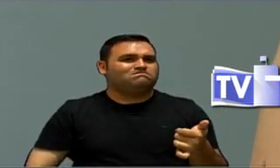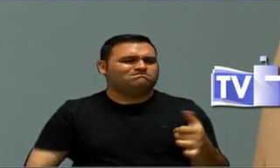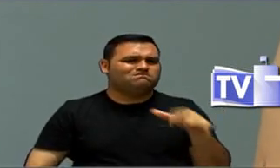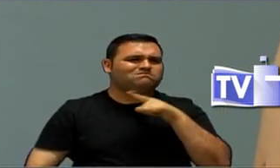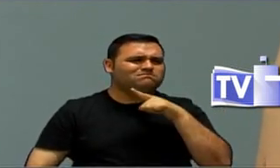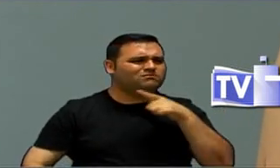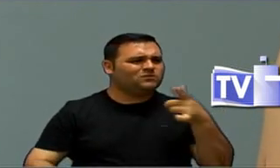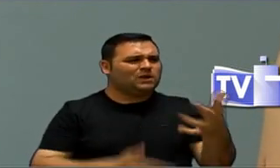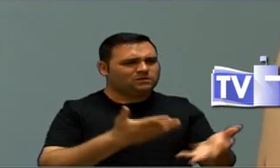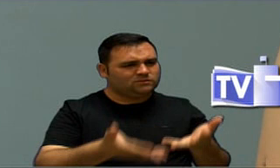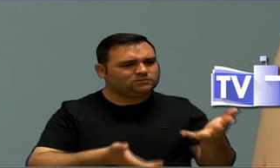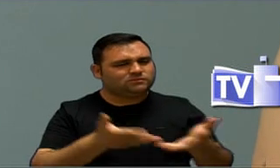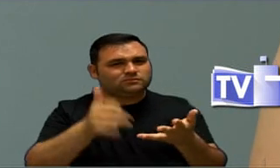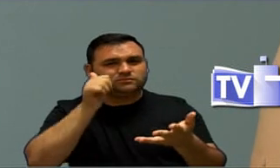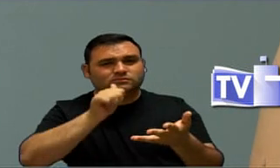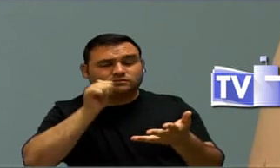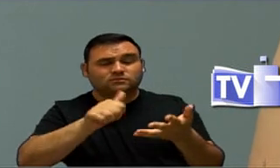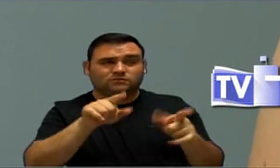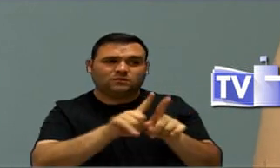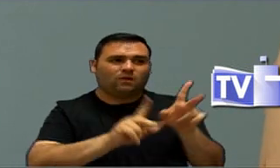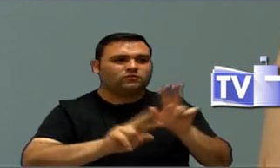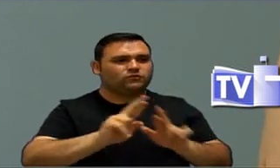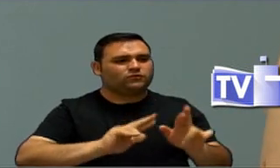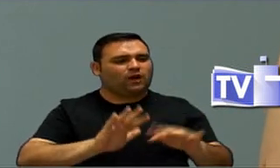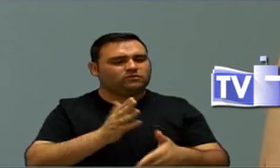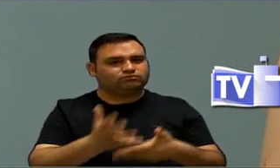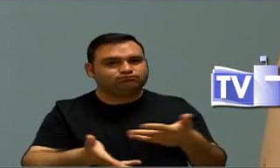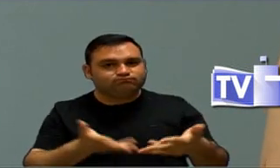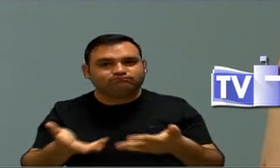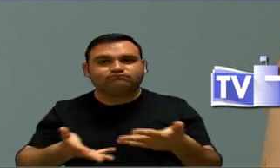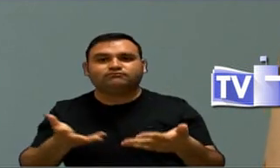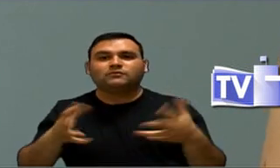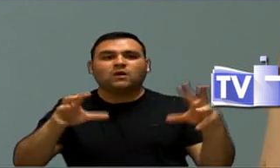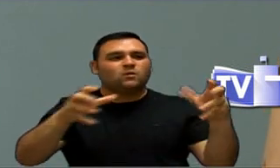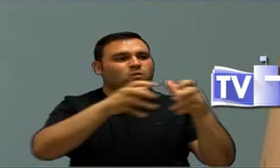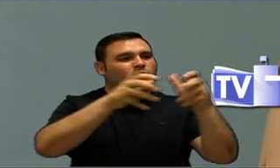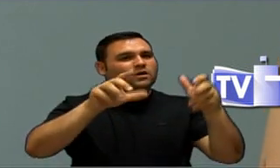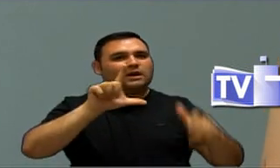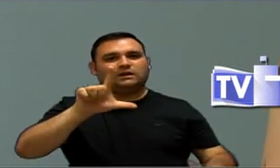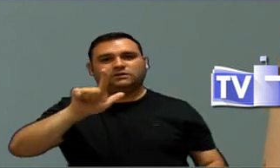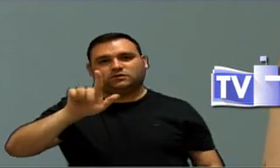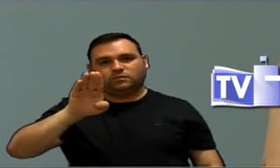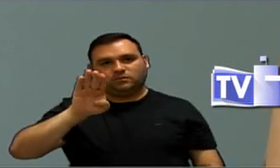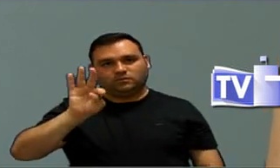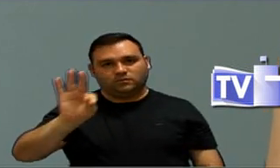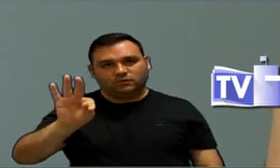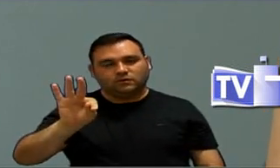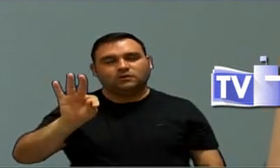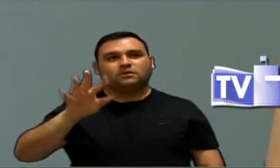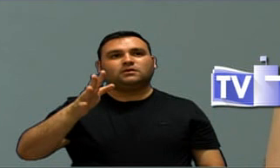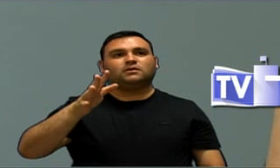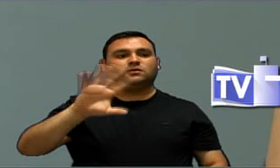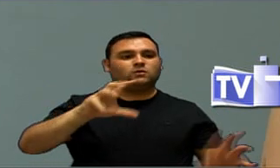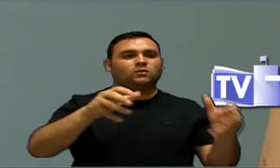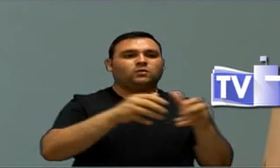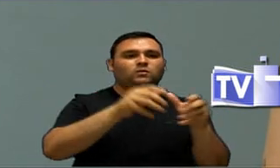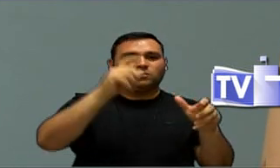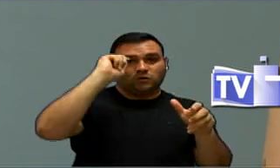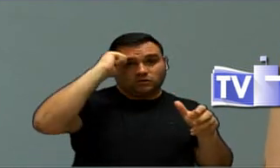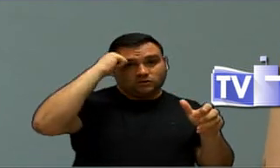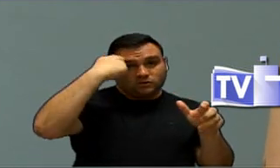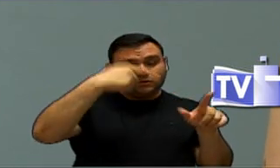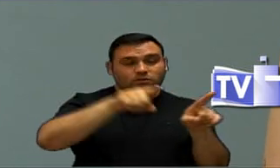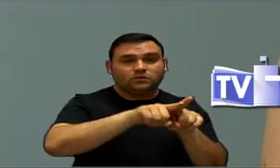dar um respaldo às mulheres e às comunidades LGBT, as comunidades negras